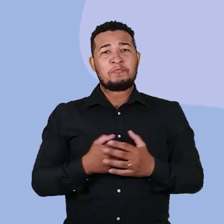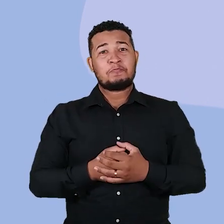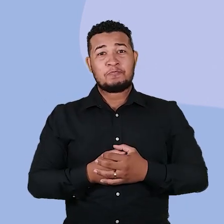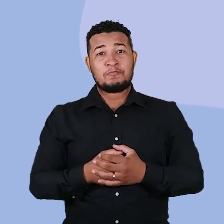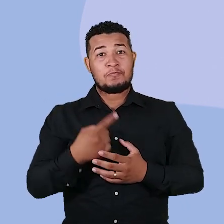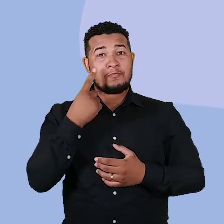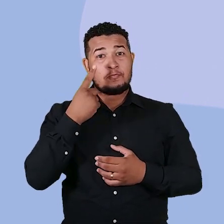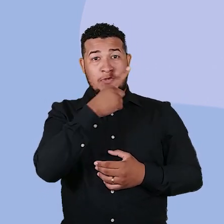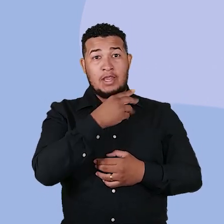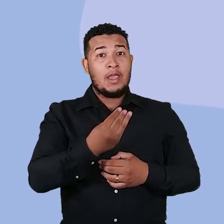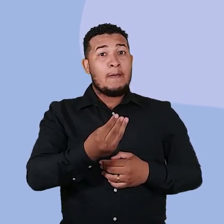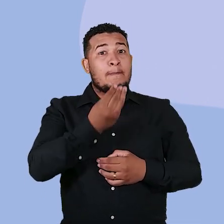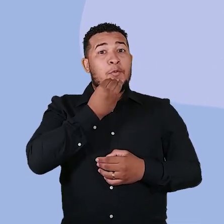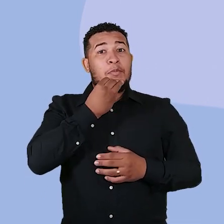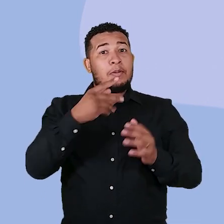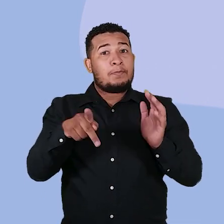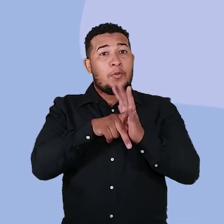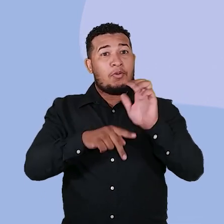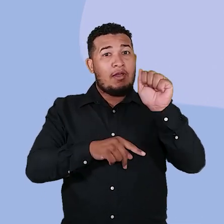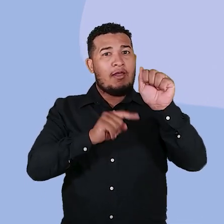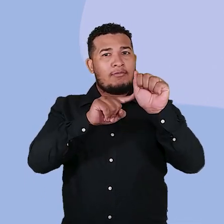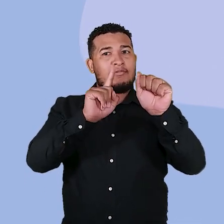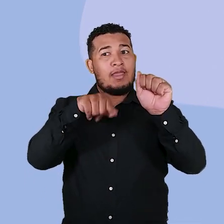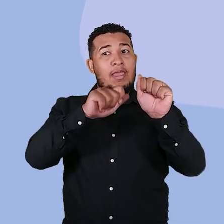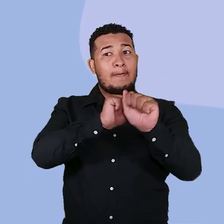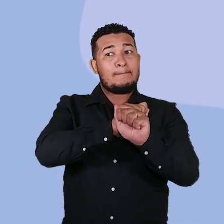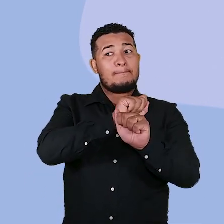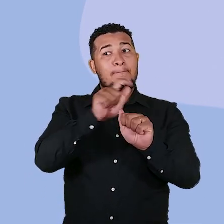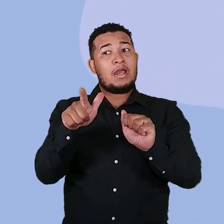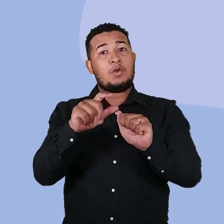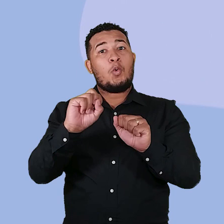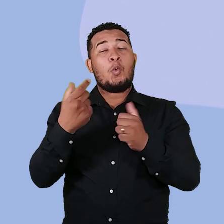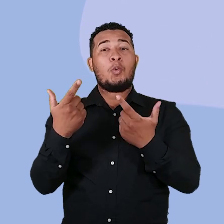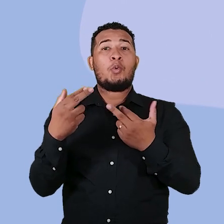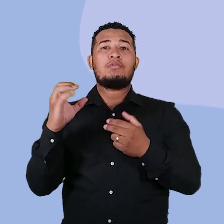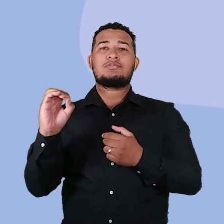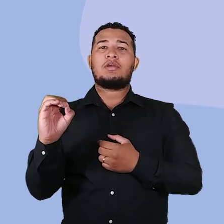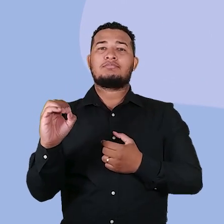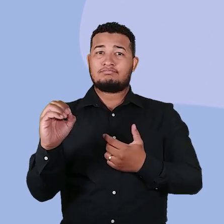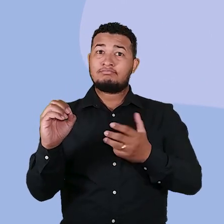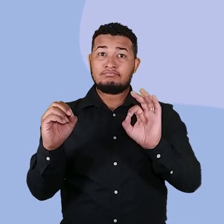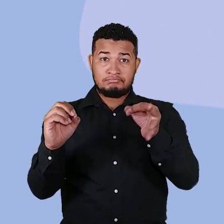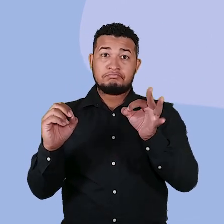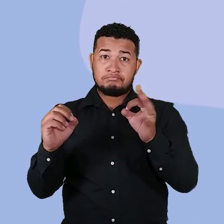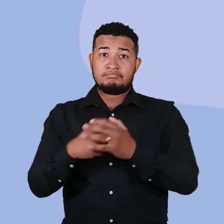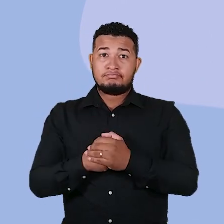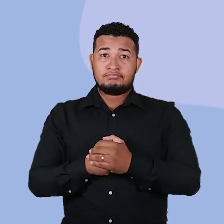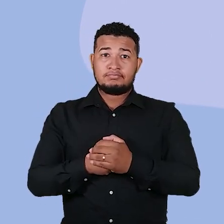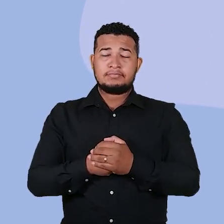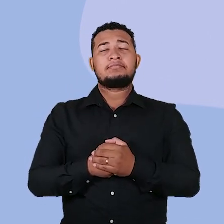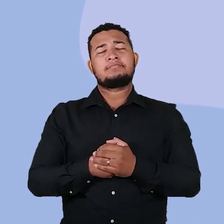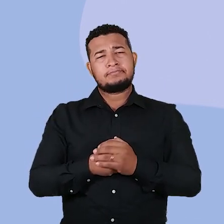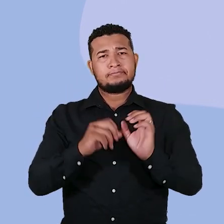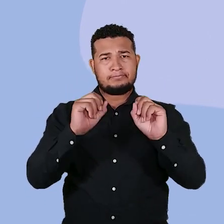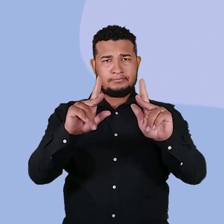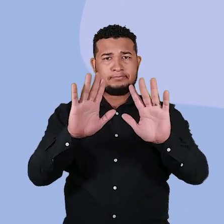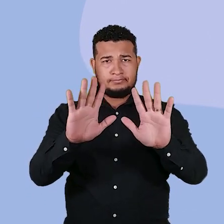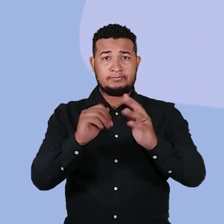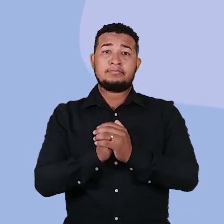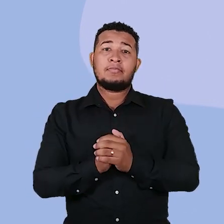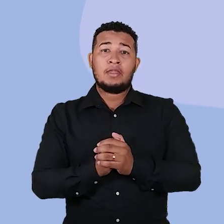pode escrever dessa forma aí ó a probabilidade de um evento a é o maior ou igual a zero por cento se eu não